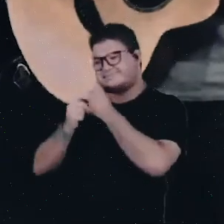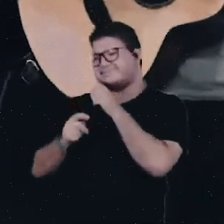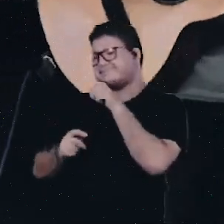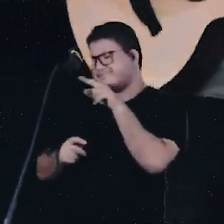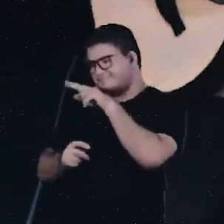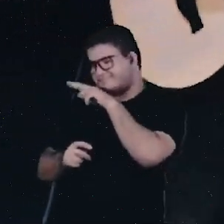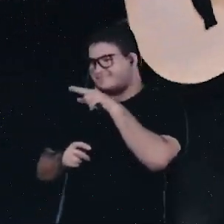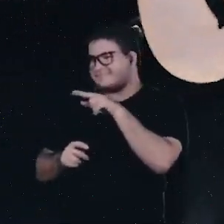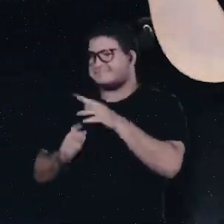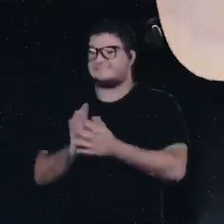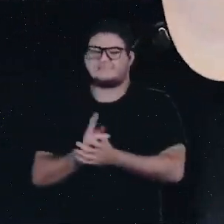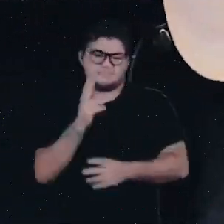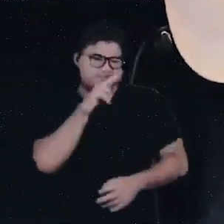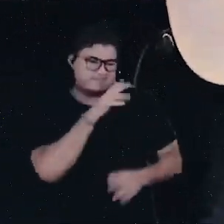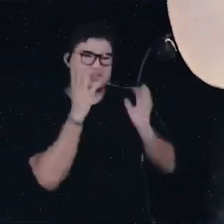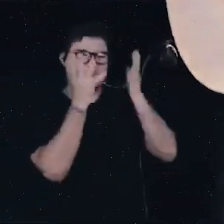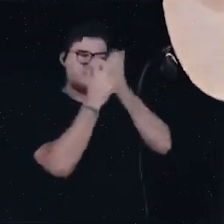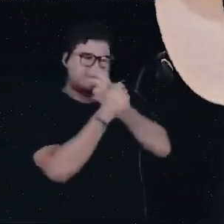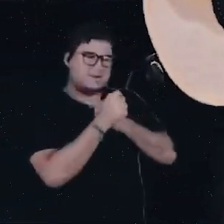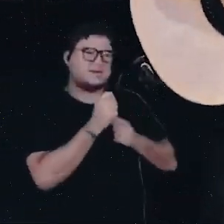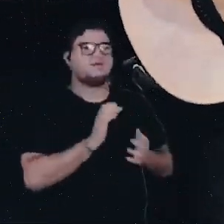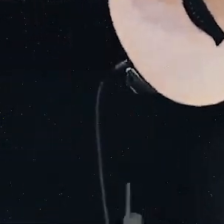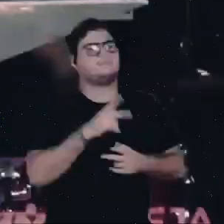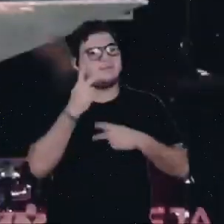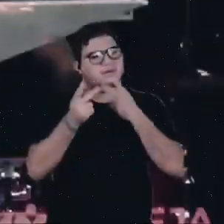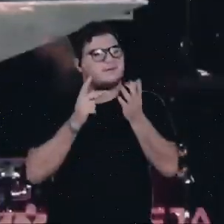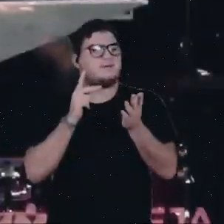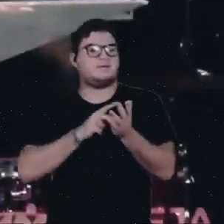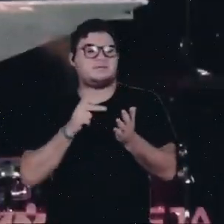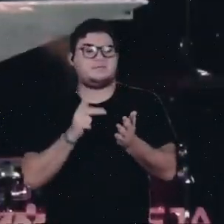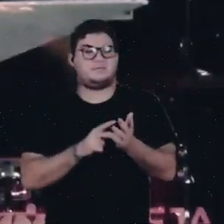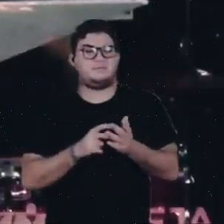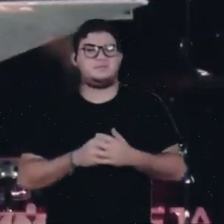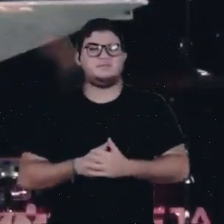fala sério. Fala sério.